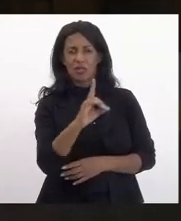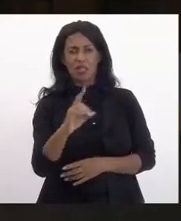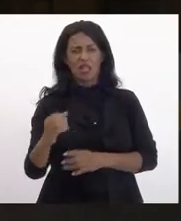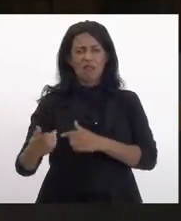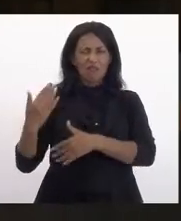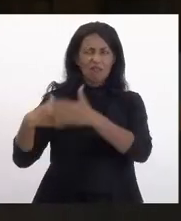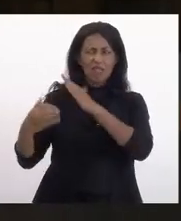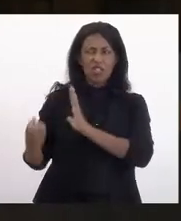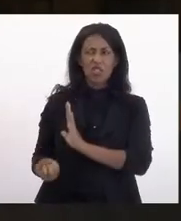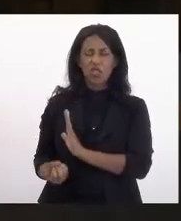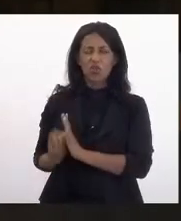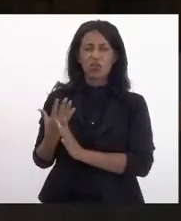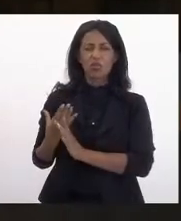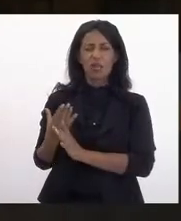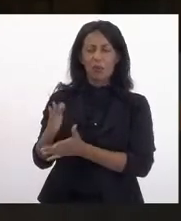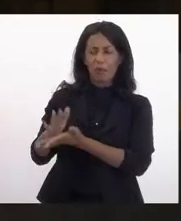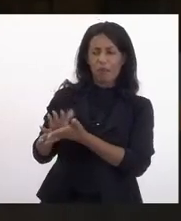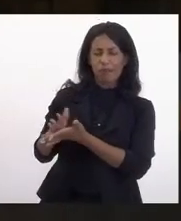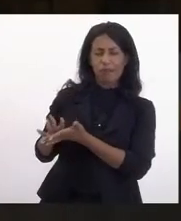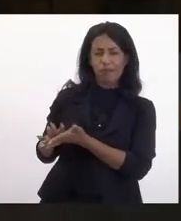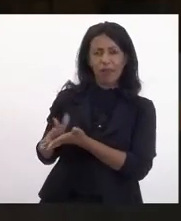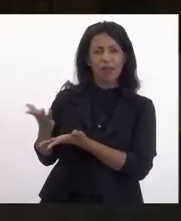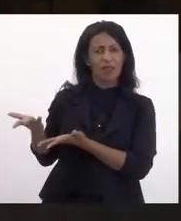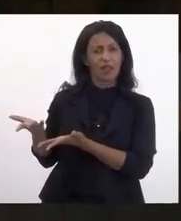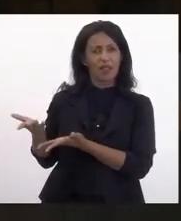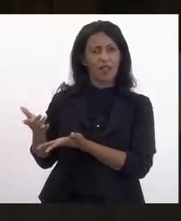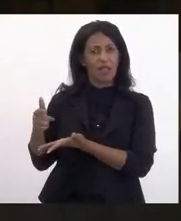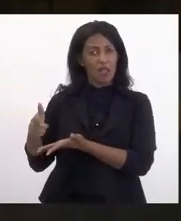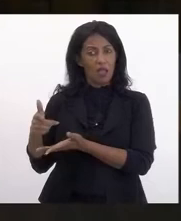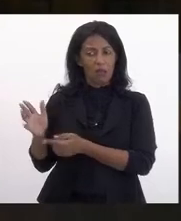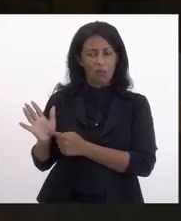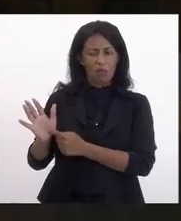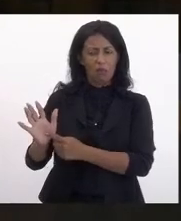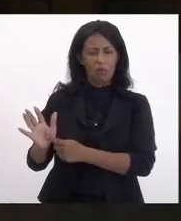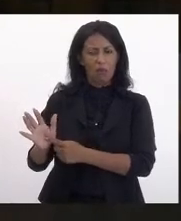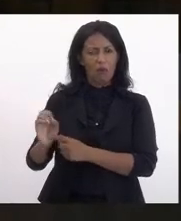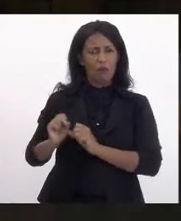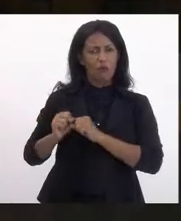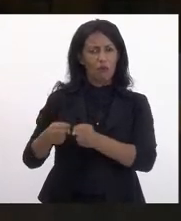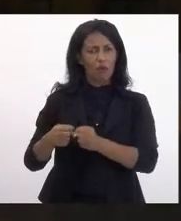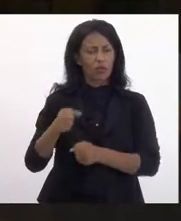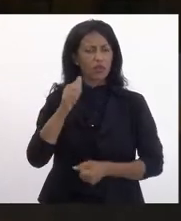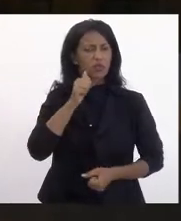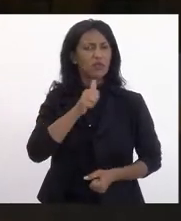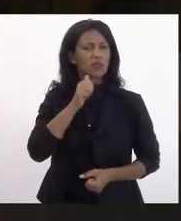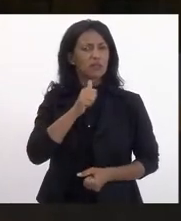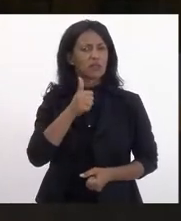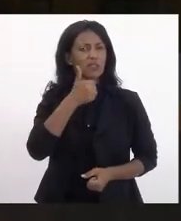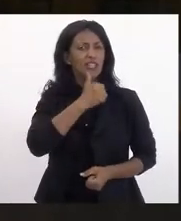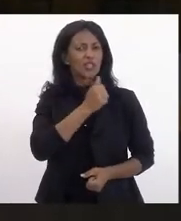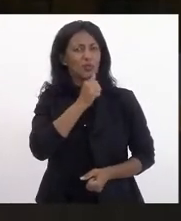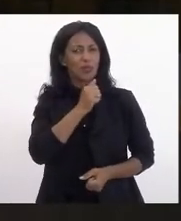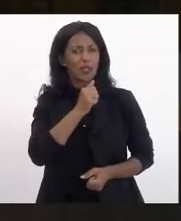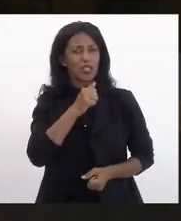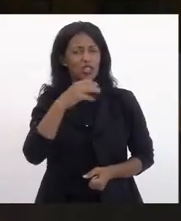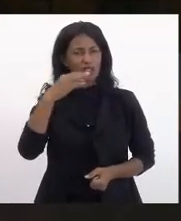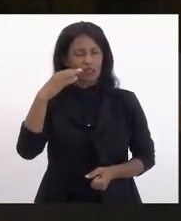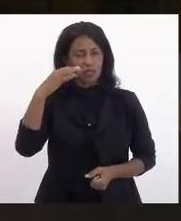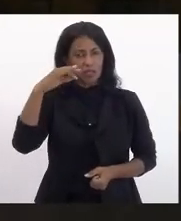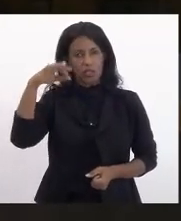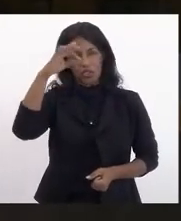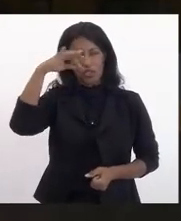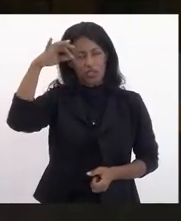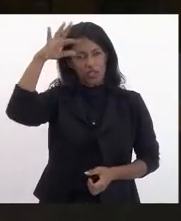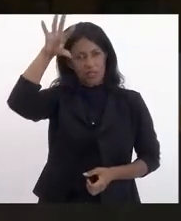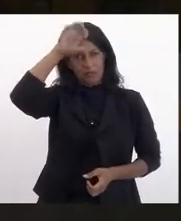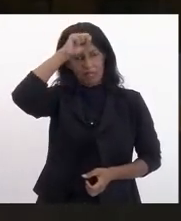Samba, a origem do samba de Sambar do Estácio, que mostra a força das mulheres, das mães de santo, das